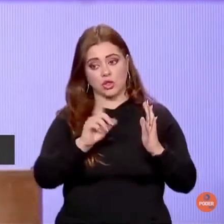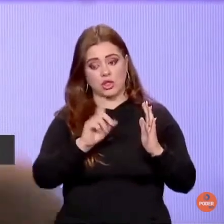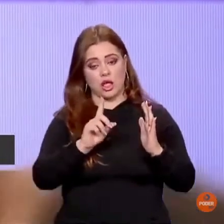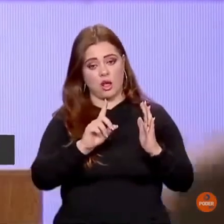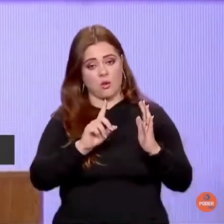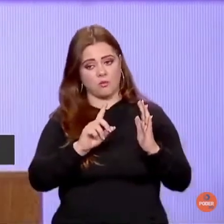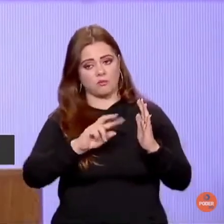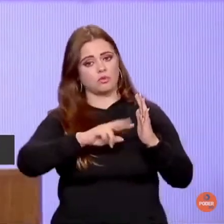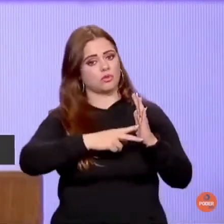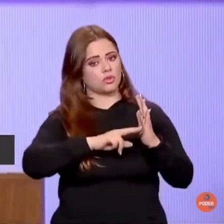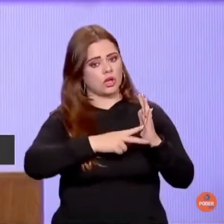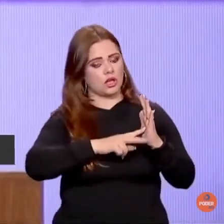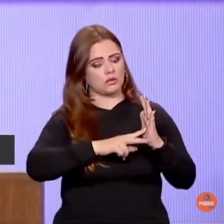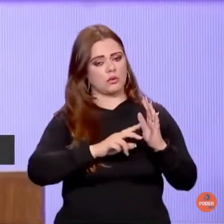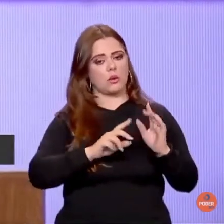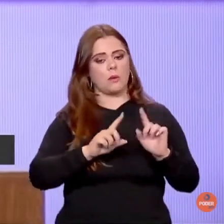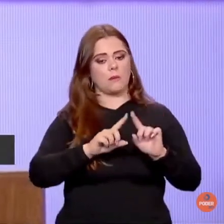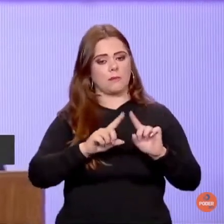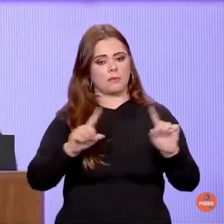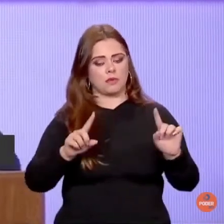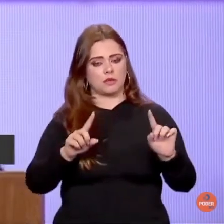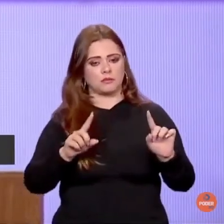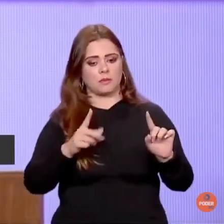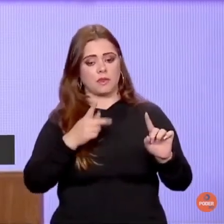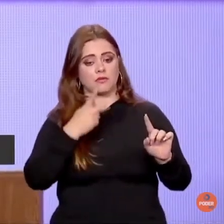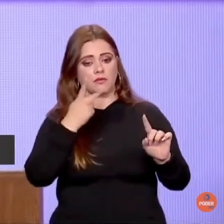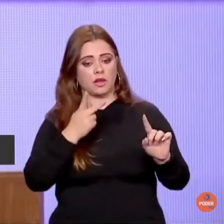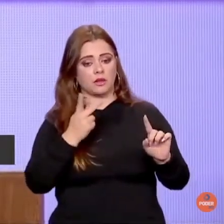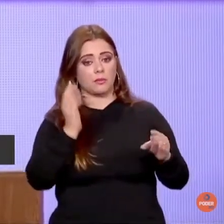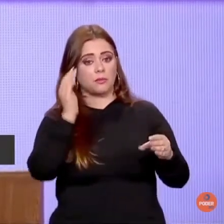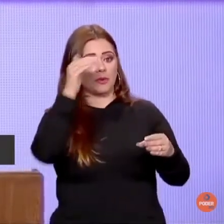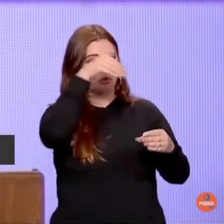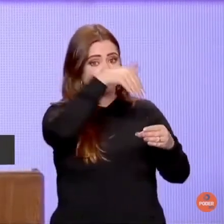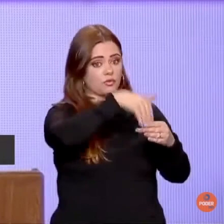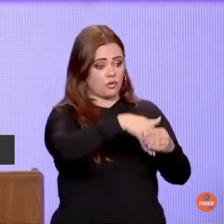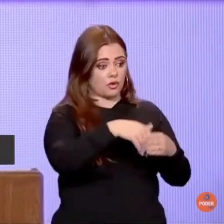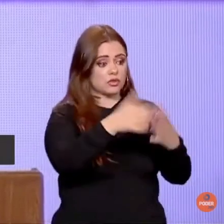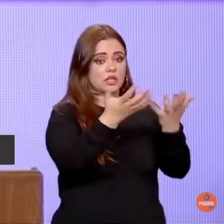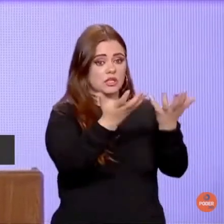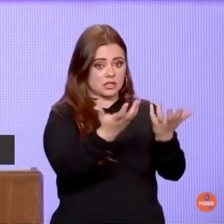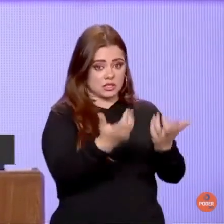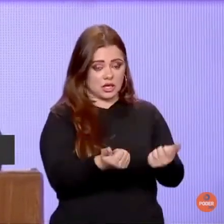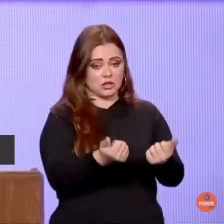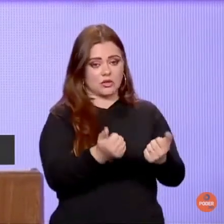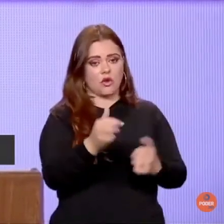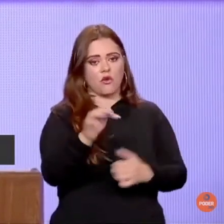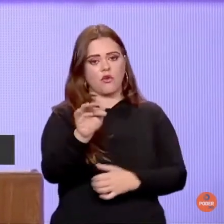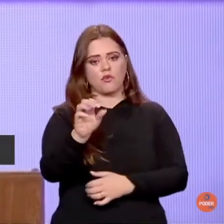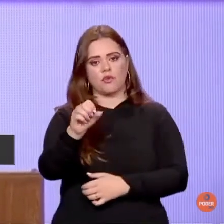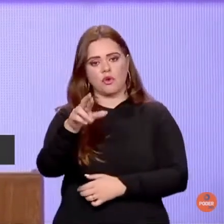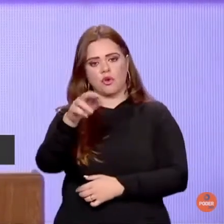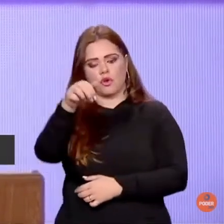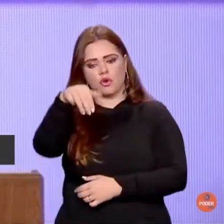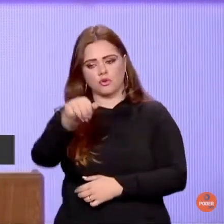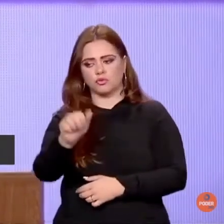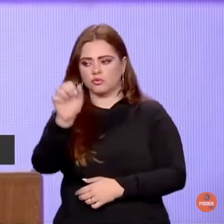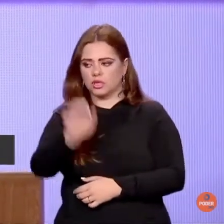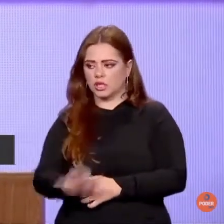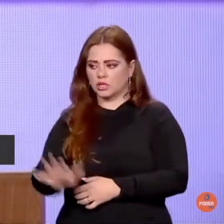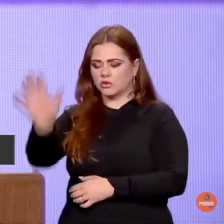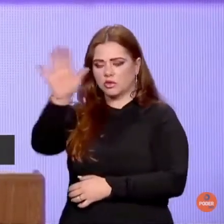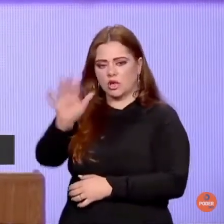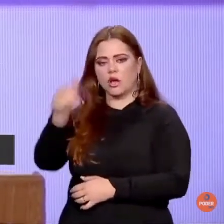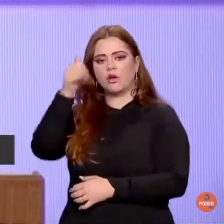força sindical, ela falou por unanimidade aprovada pelo Fórum Nacional